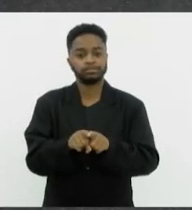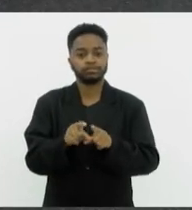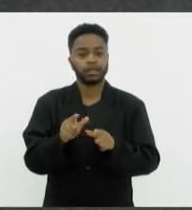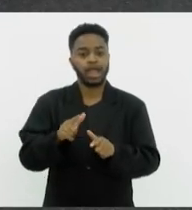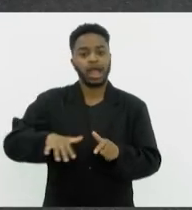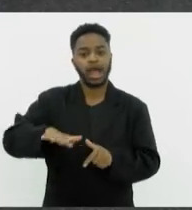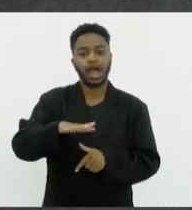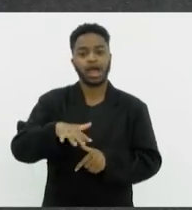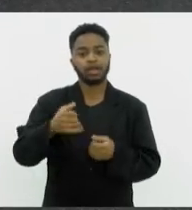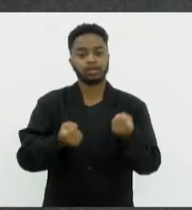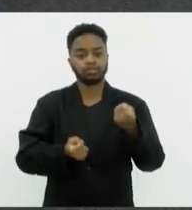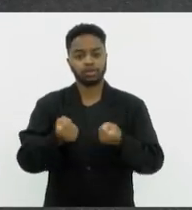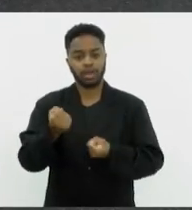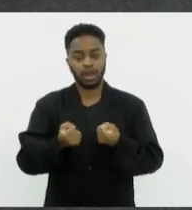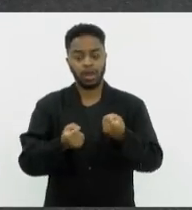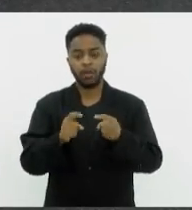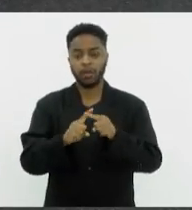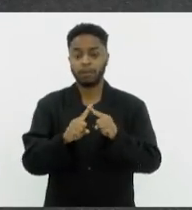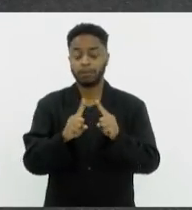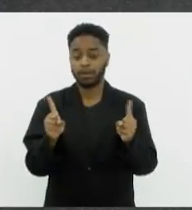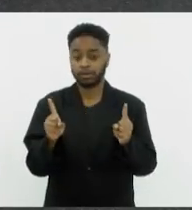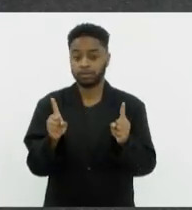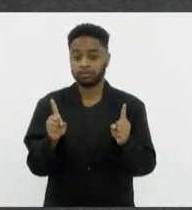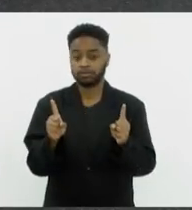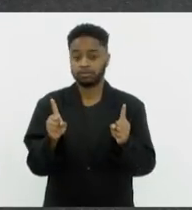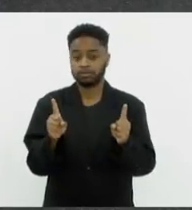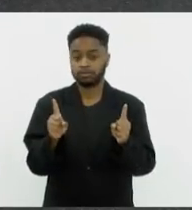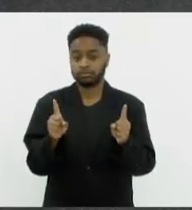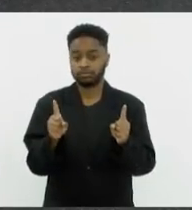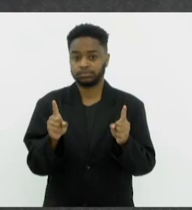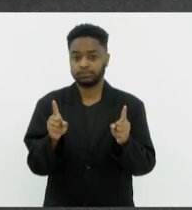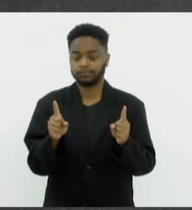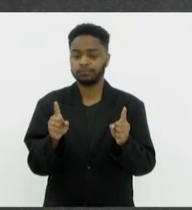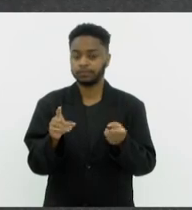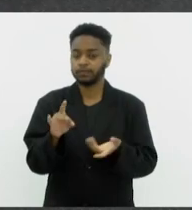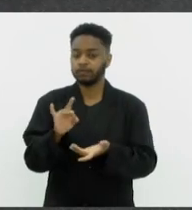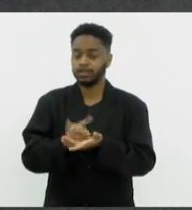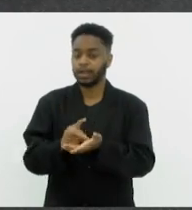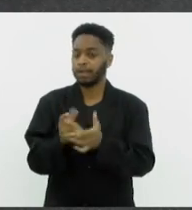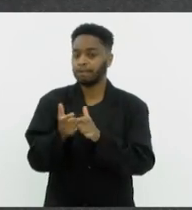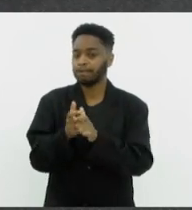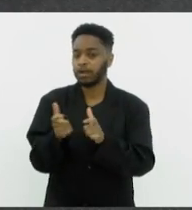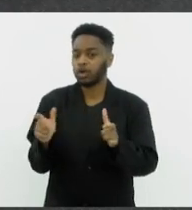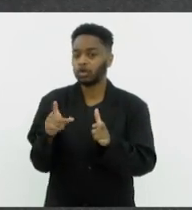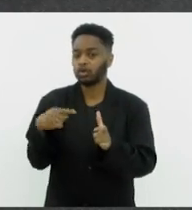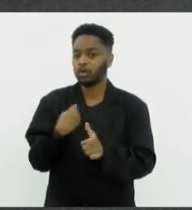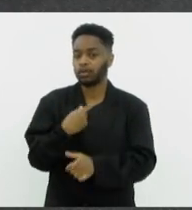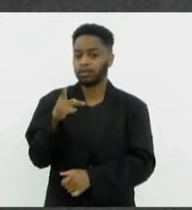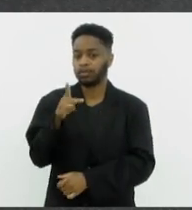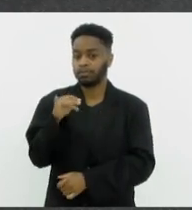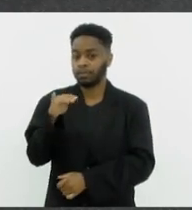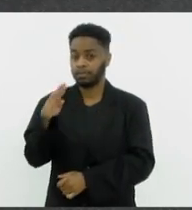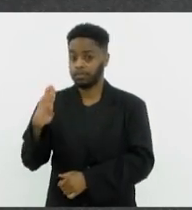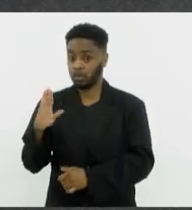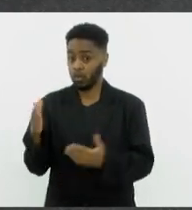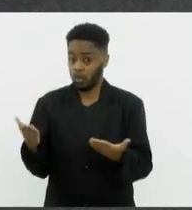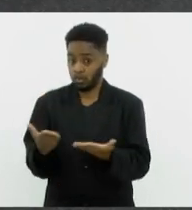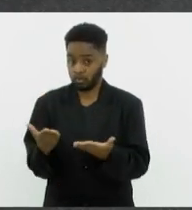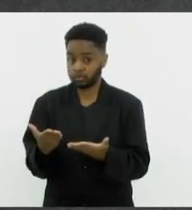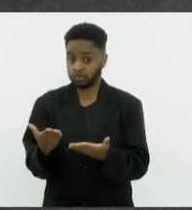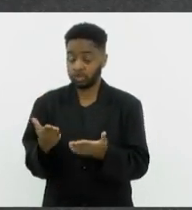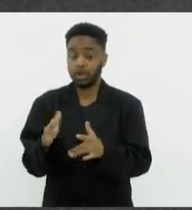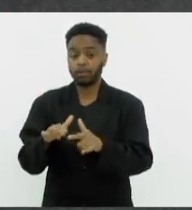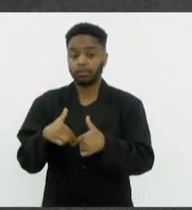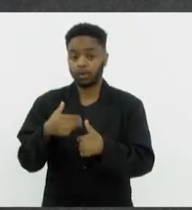indústria automobilística, mas uma parte significativa do nosso PIB hoje é em cima